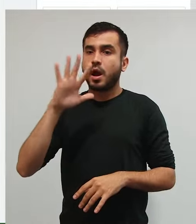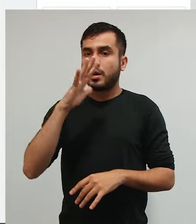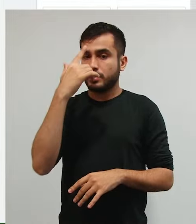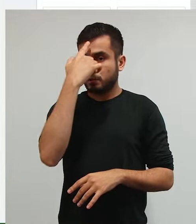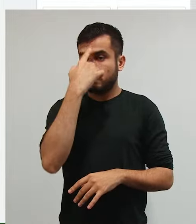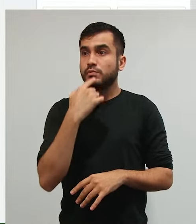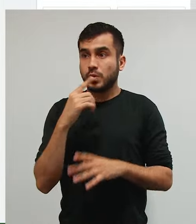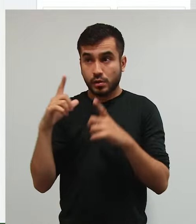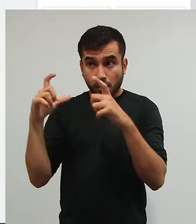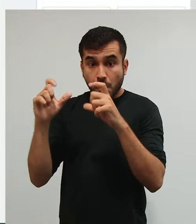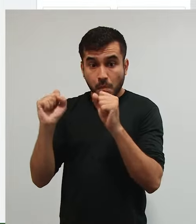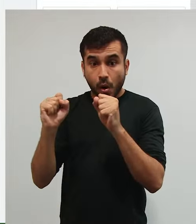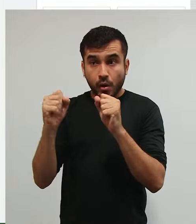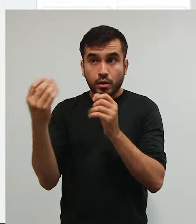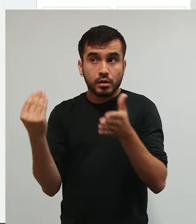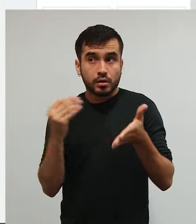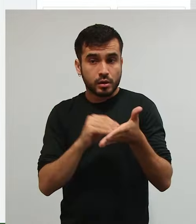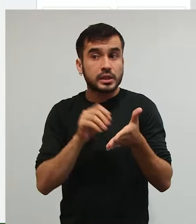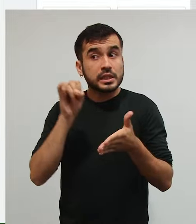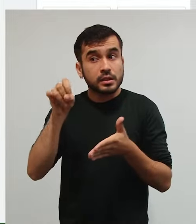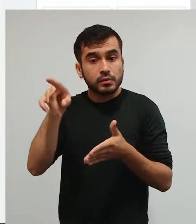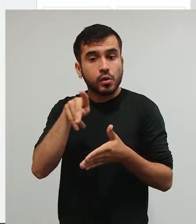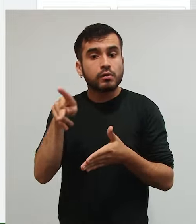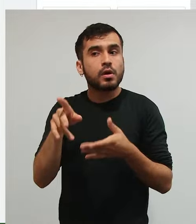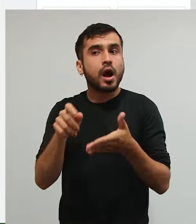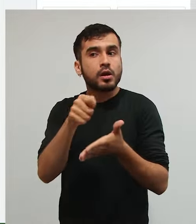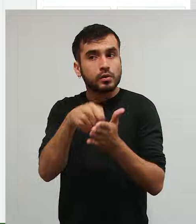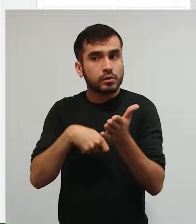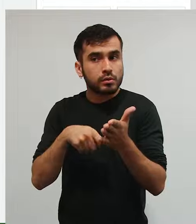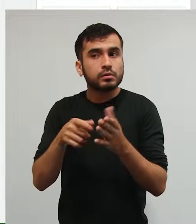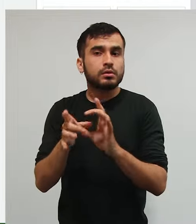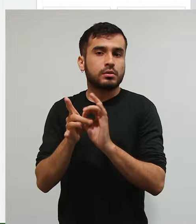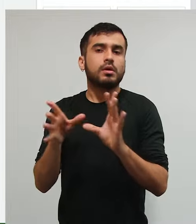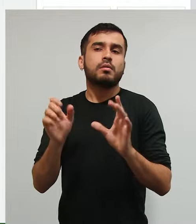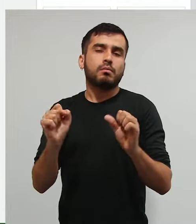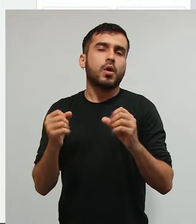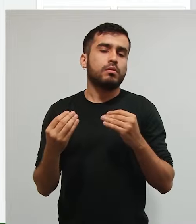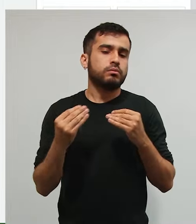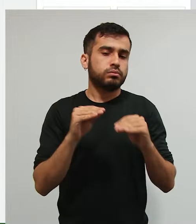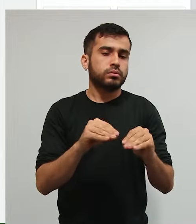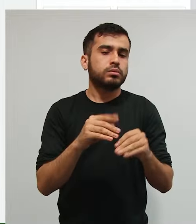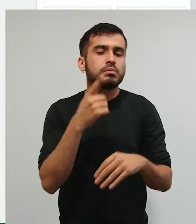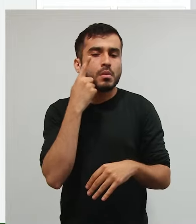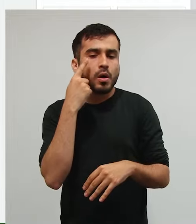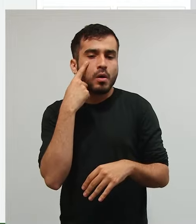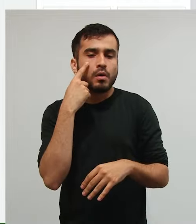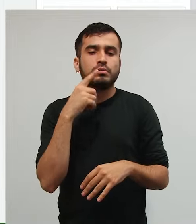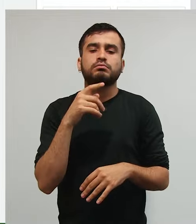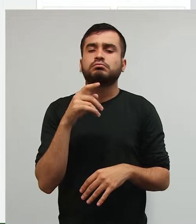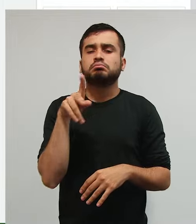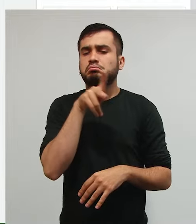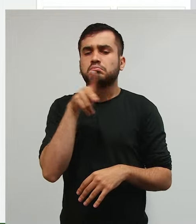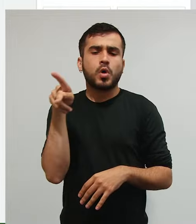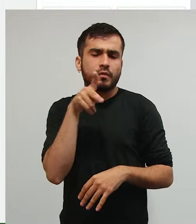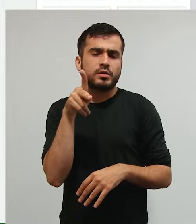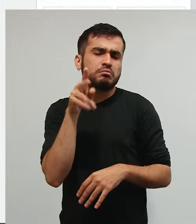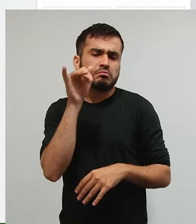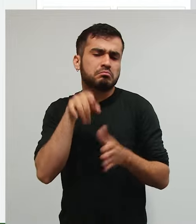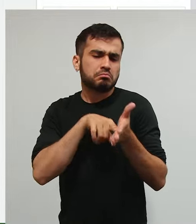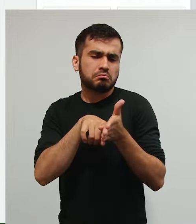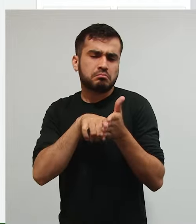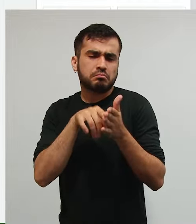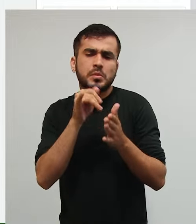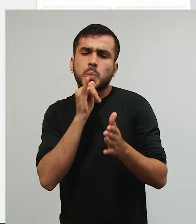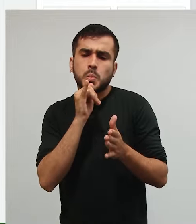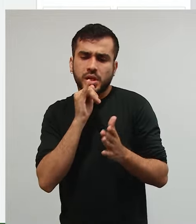professor? Com certeza você pode colocar se ele tiver assinado o termo de autorização de uso e imagem que está disponível no